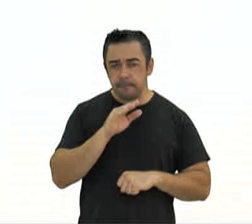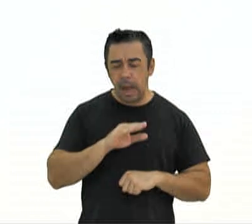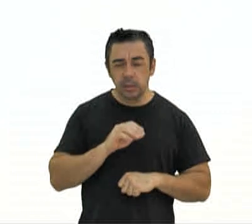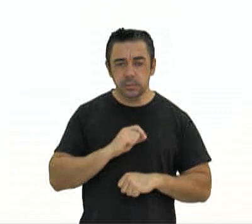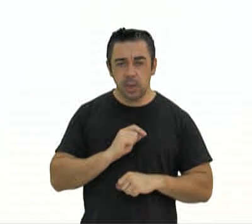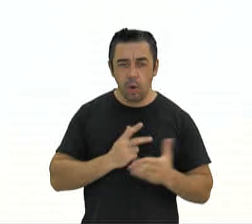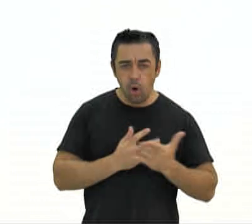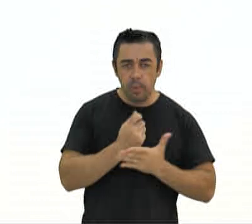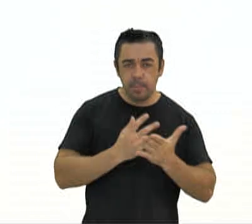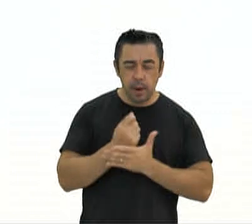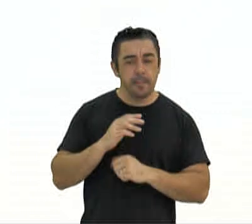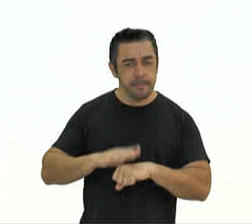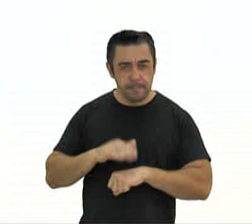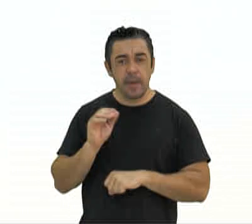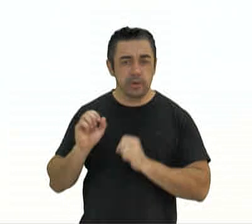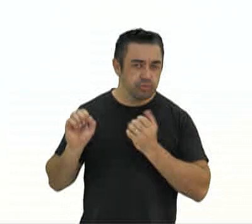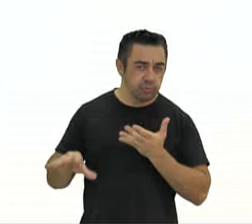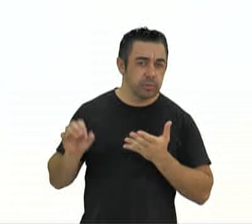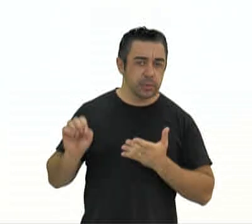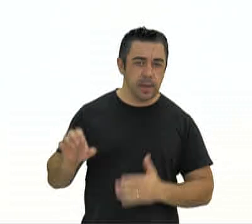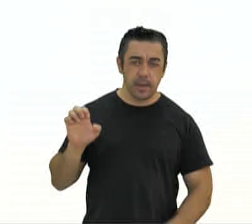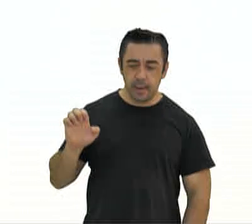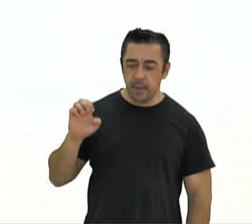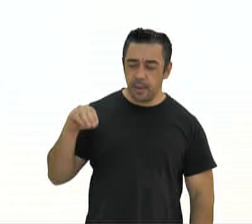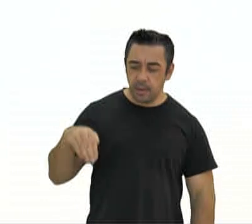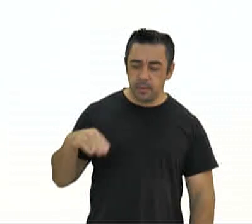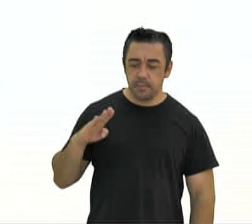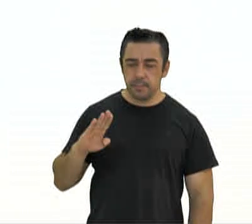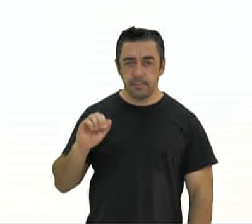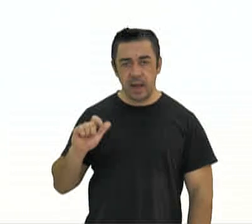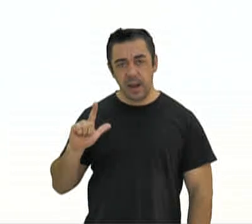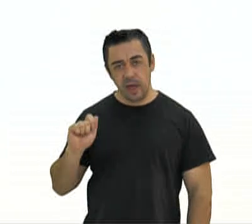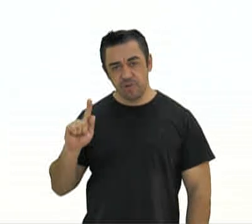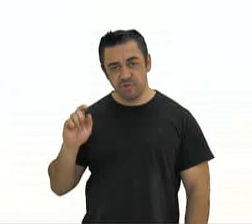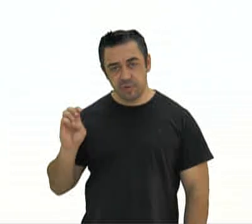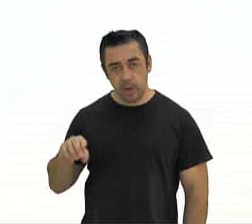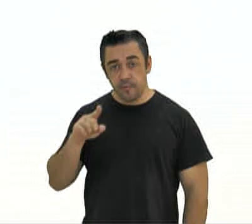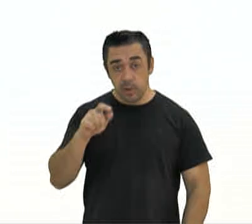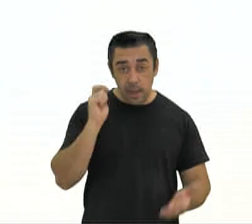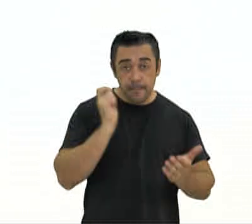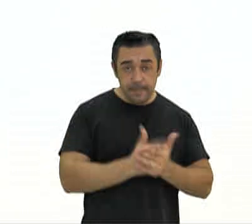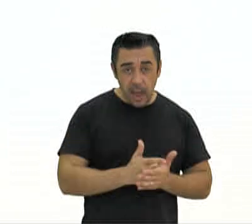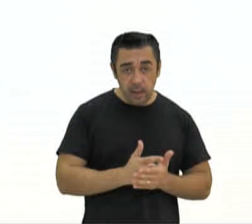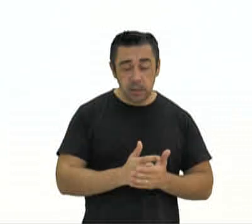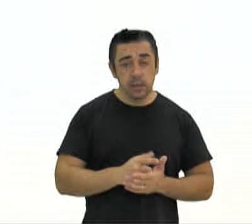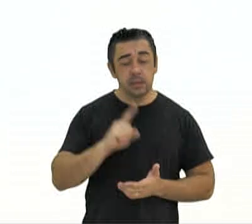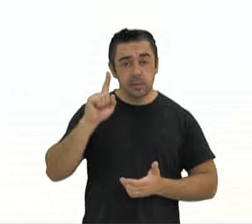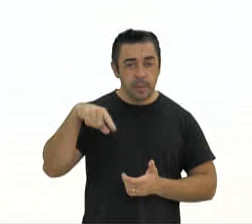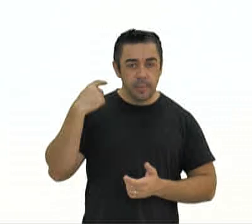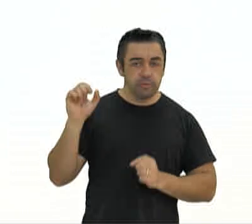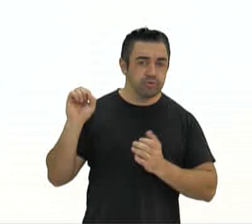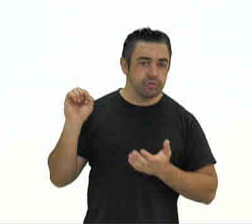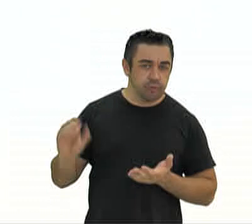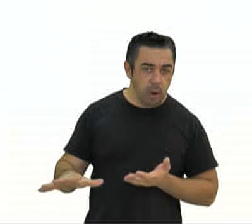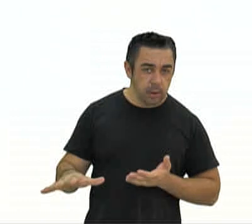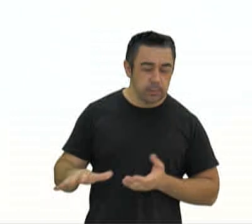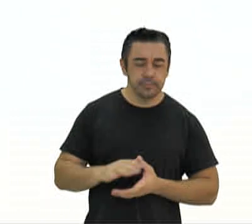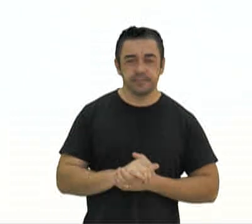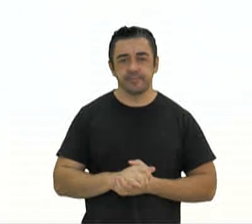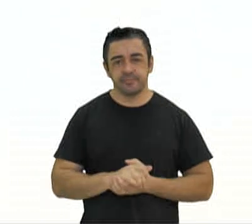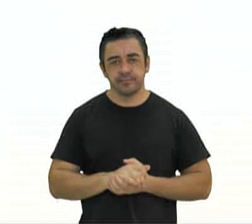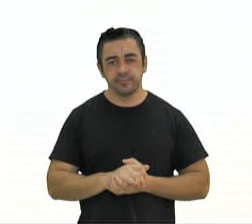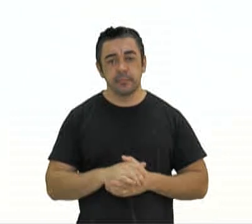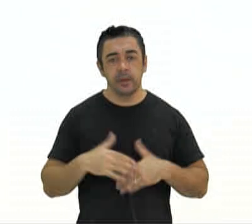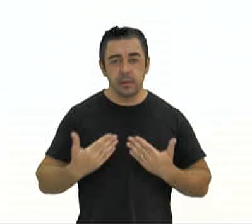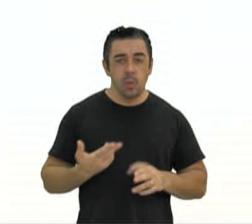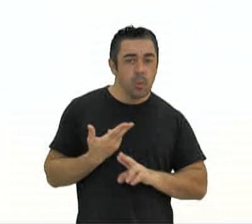de embalagens. Embalagem é algo que você paga, leva para casa e joga fora. O consumo consciente